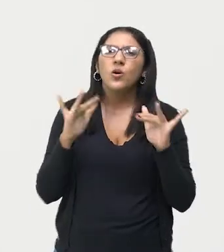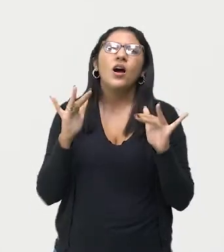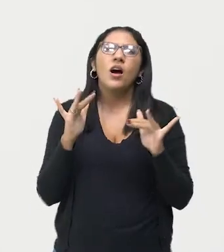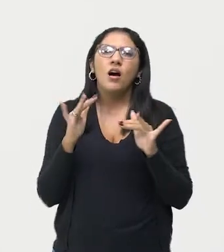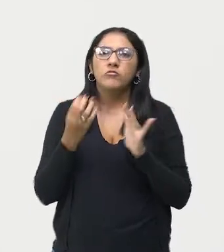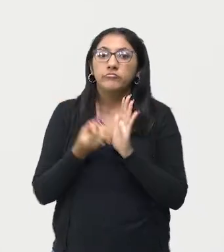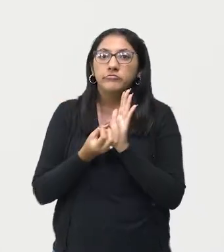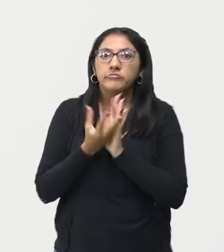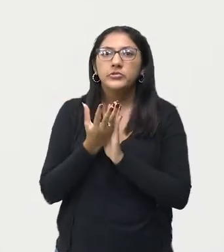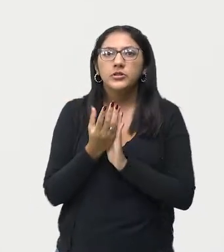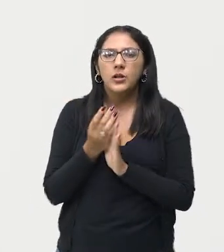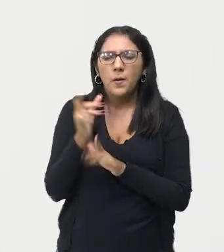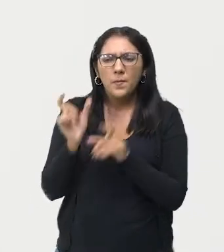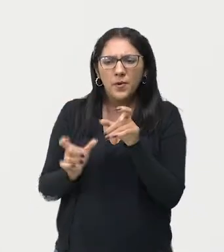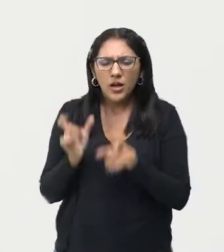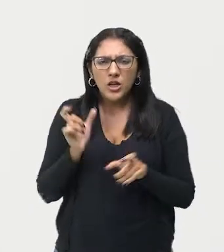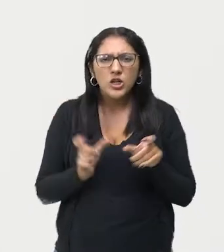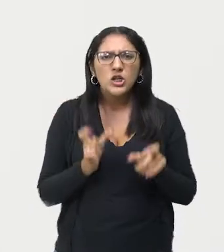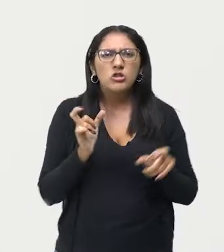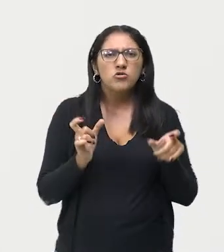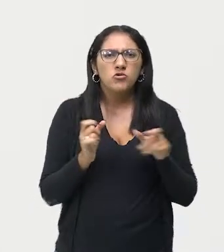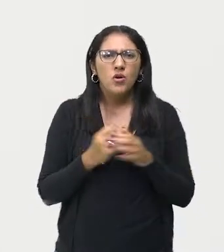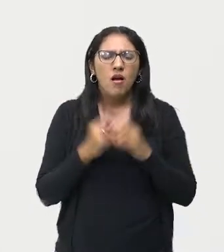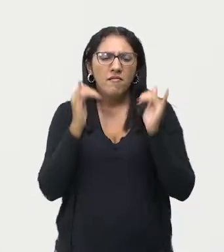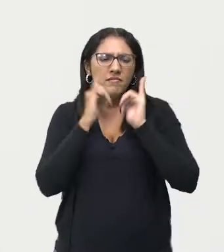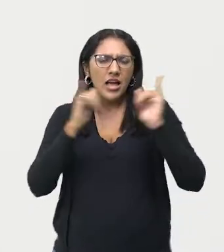narração emocional, passional,